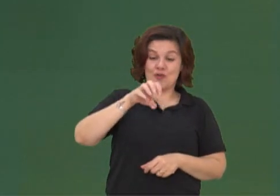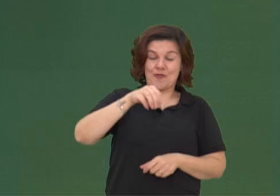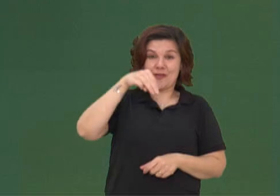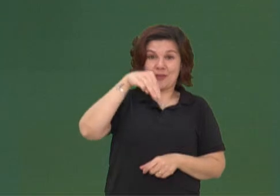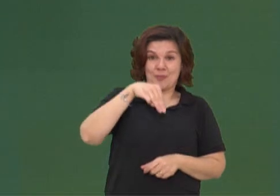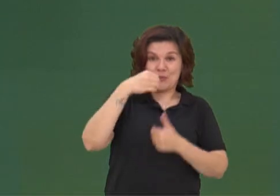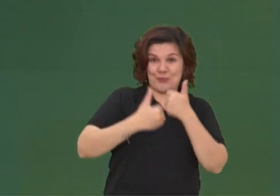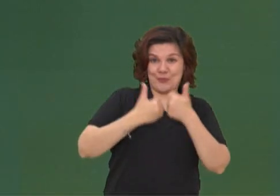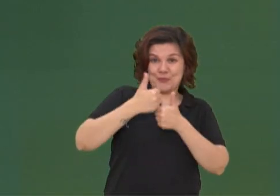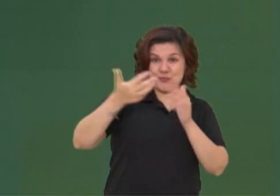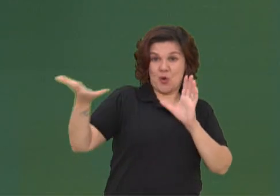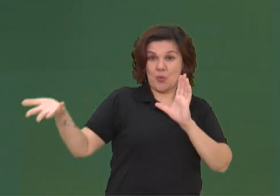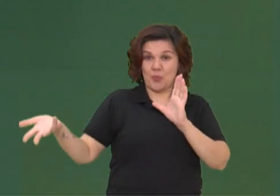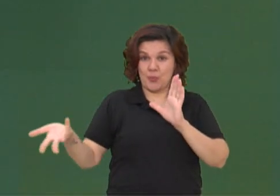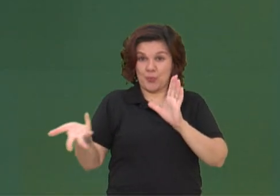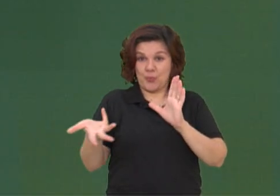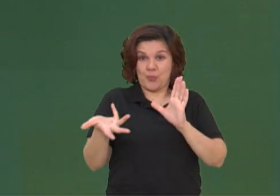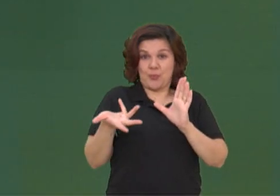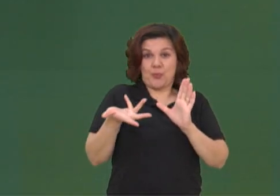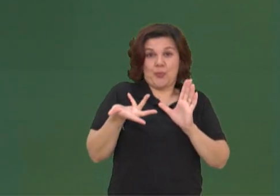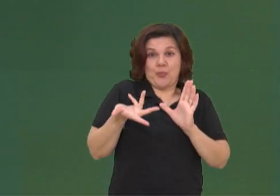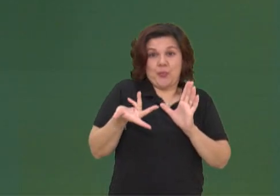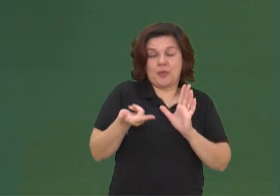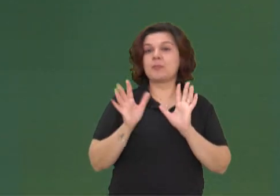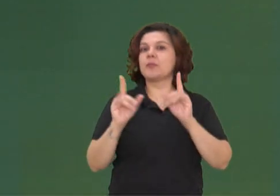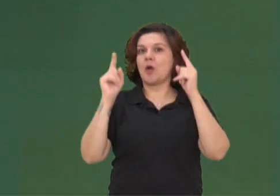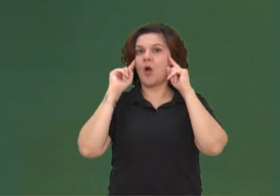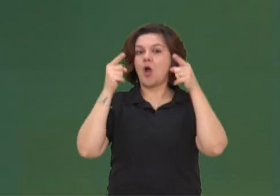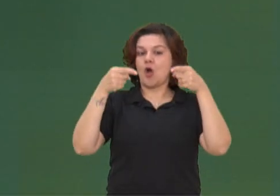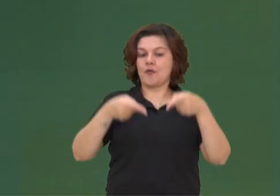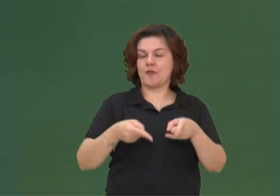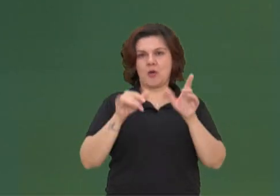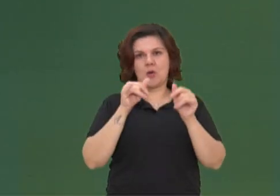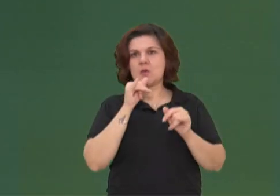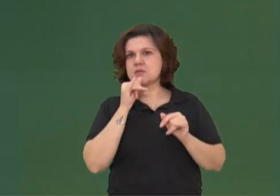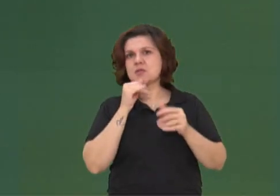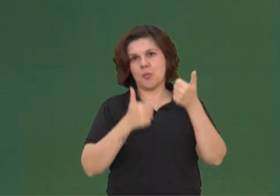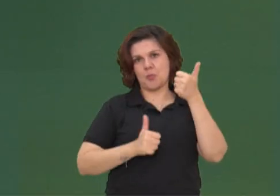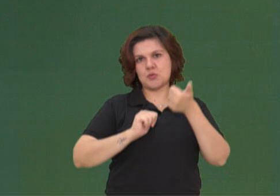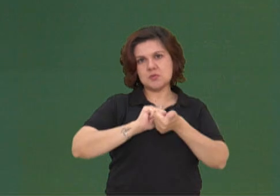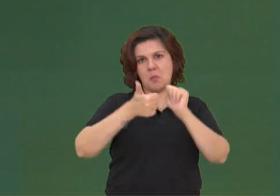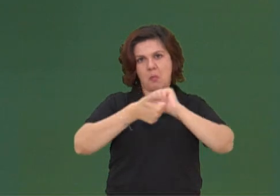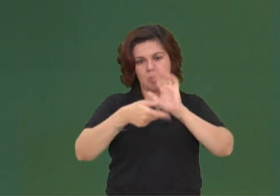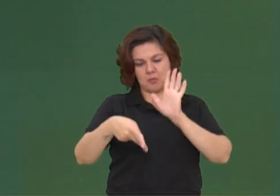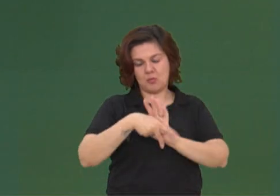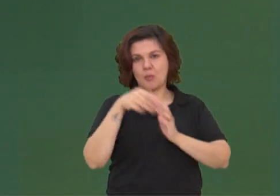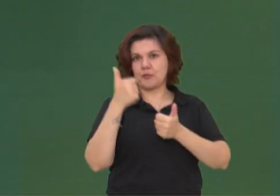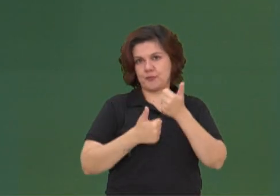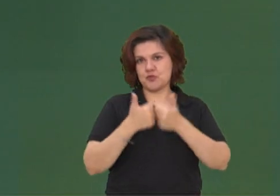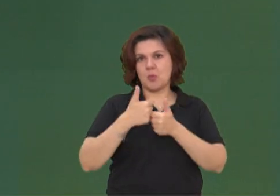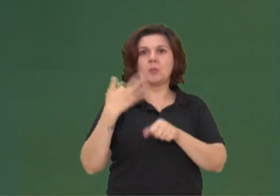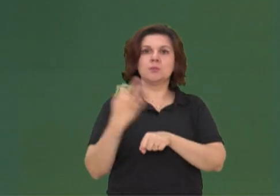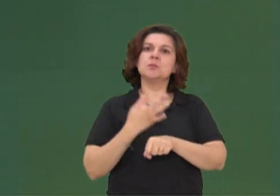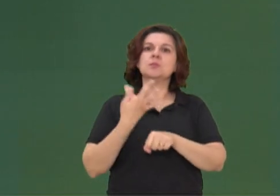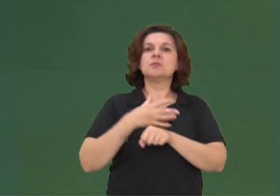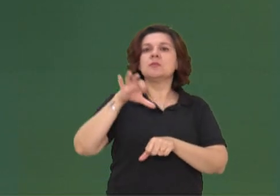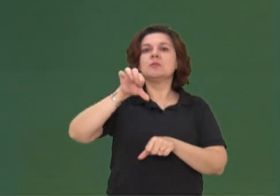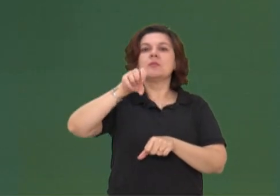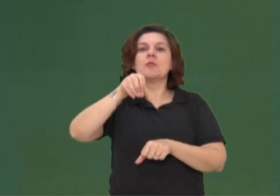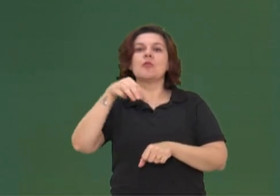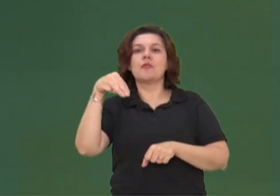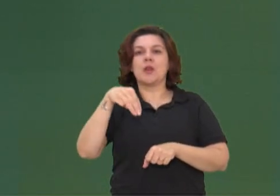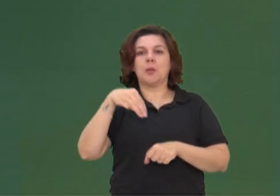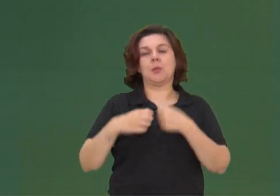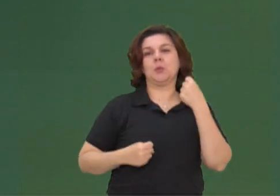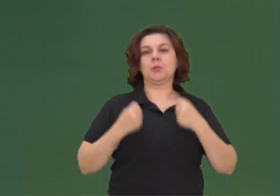uma partida. Estou pensando aqui numa modalidade de esporte propriamente dita. Então, o atleta de futebol, ele vai ter ali a facilidade ali de